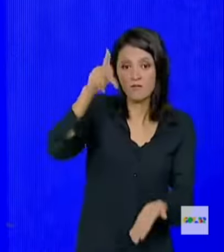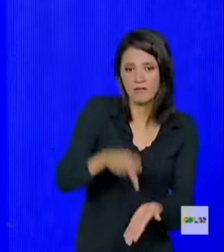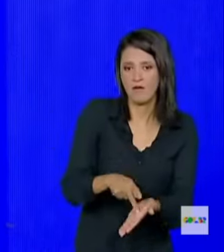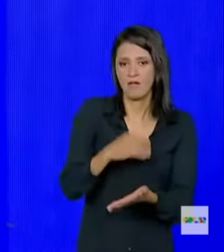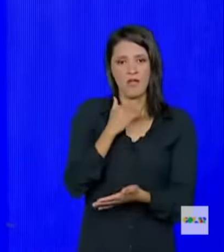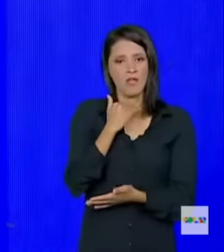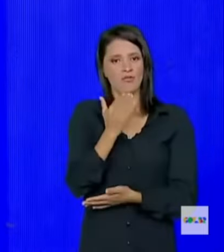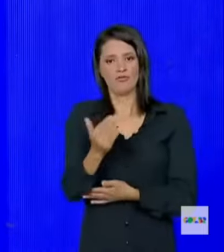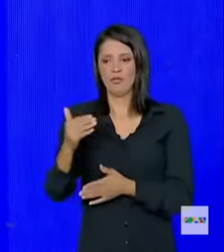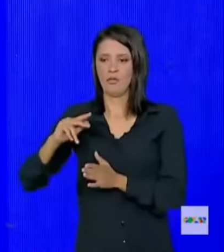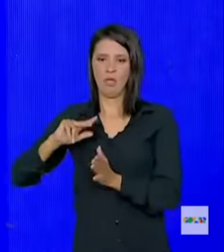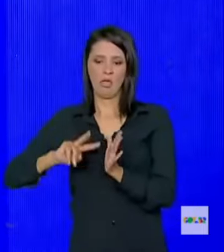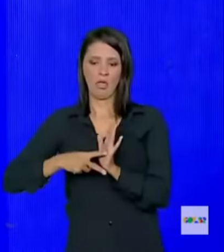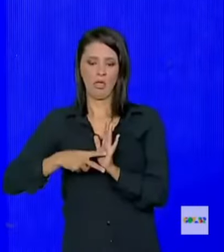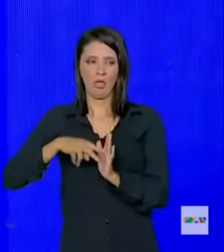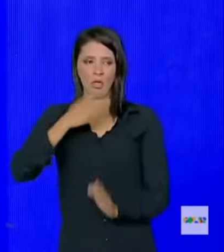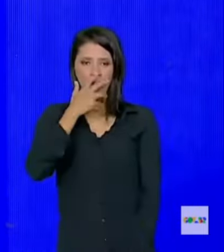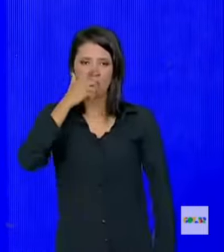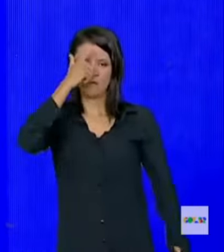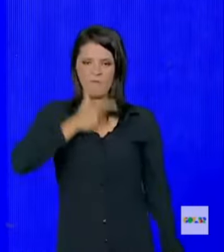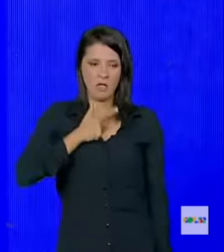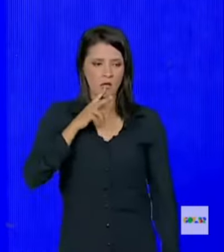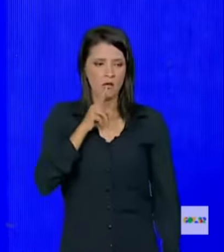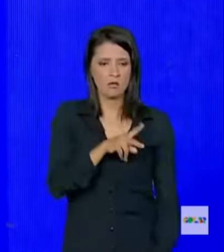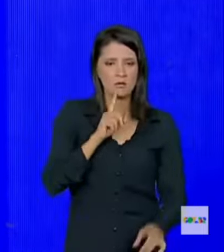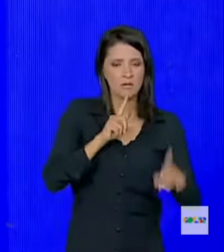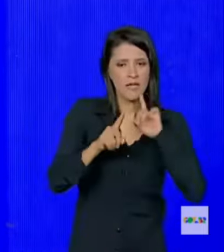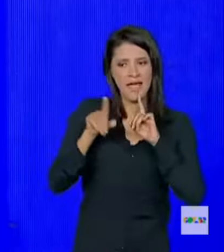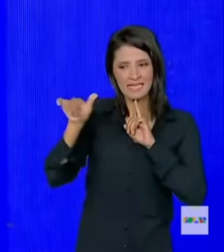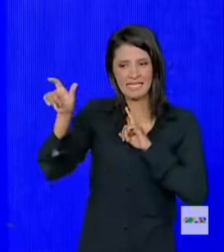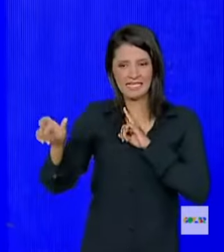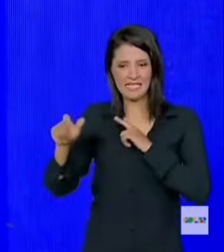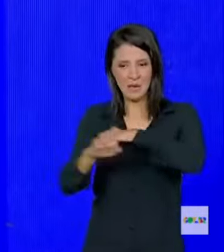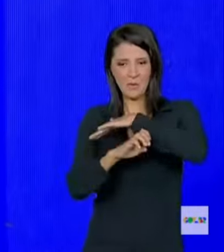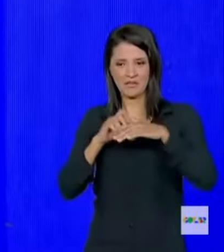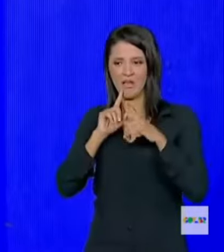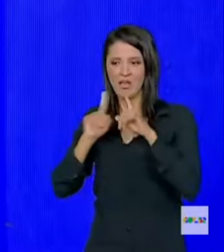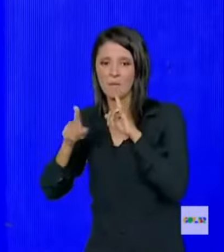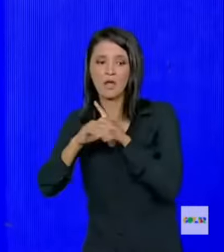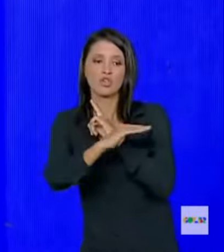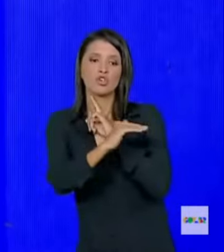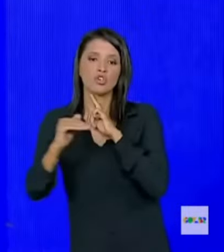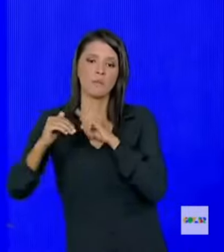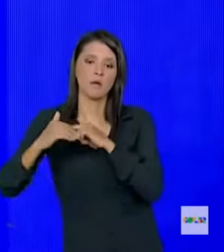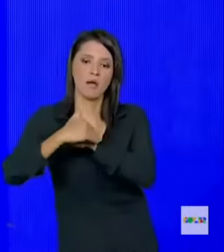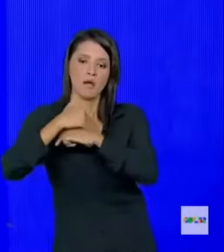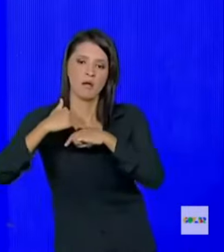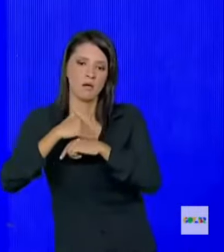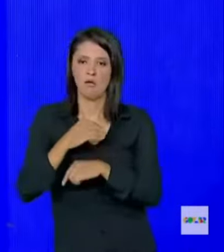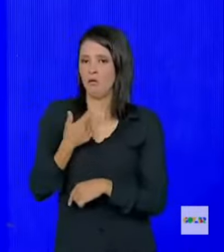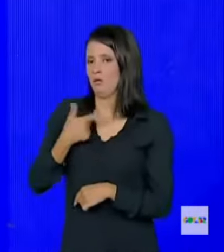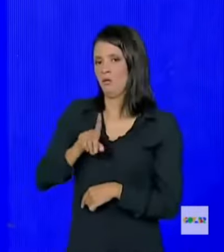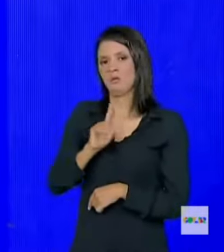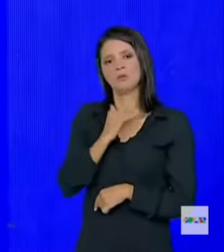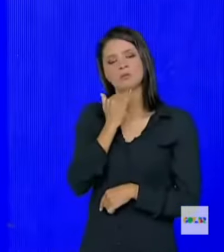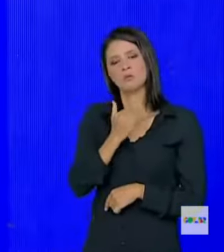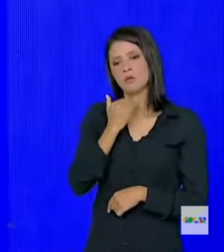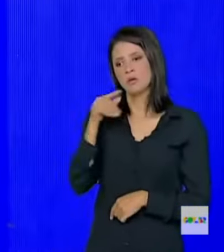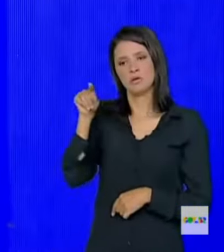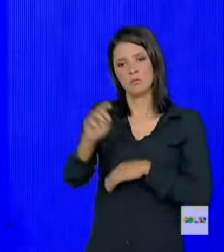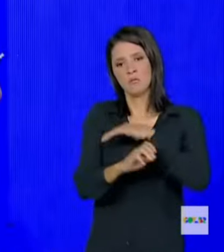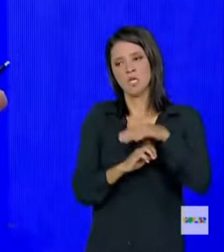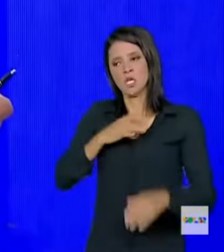os sindicatos ficarem de cara ruim quando o empresário quiser reclamar uma coisa e chamar para conversar. E também não adianta o empresário ficar de